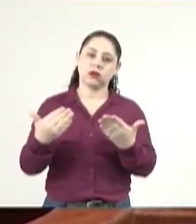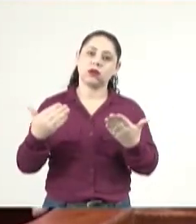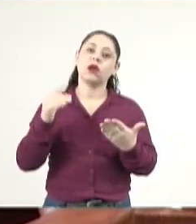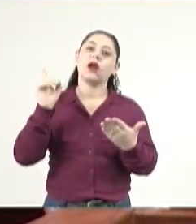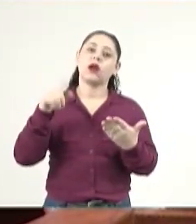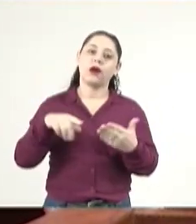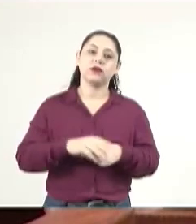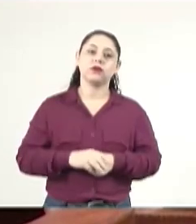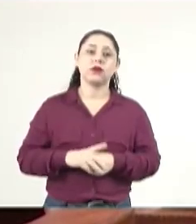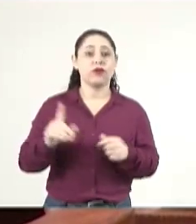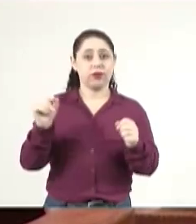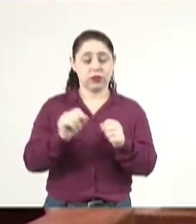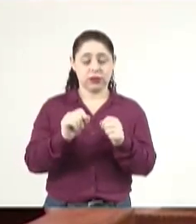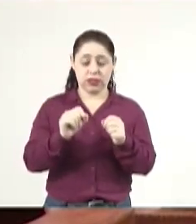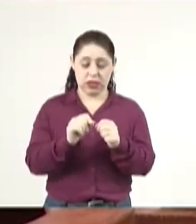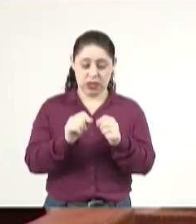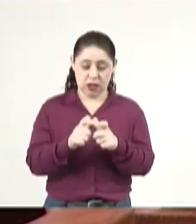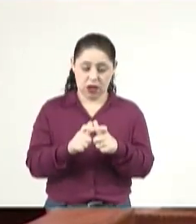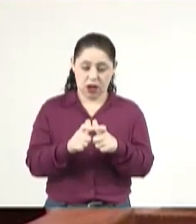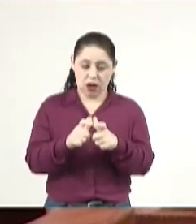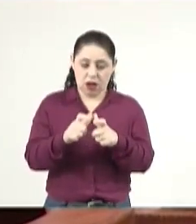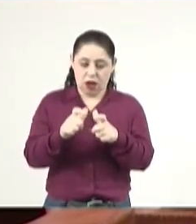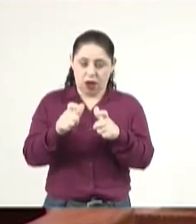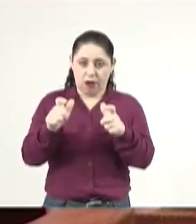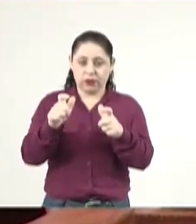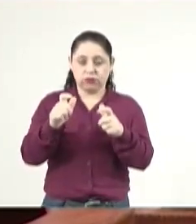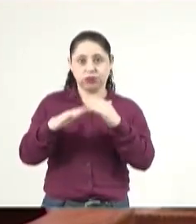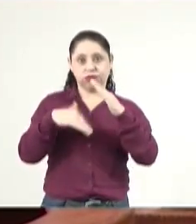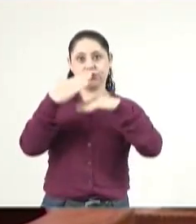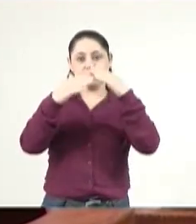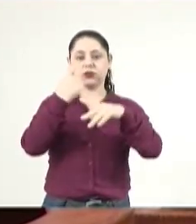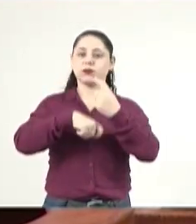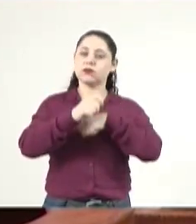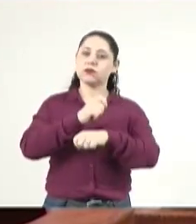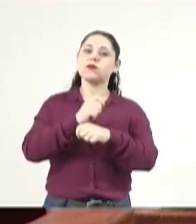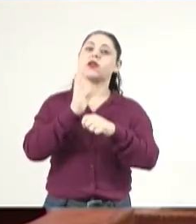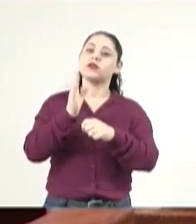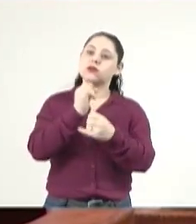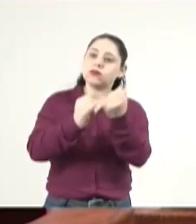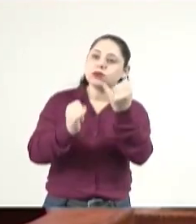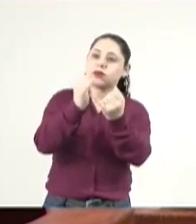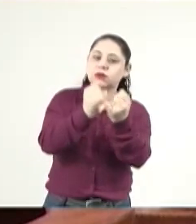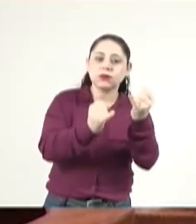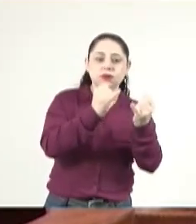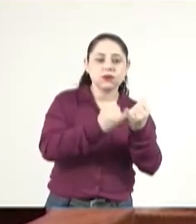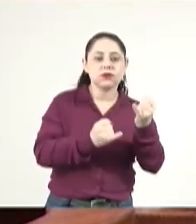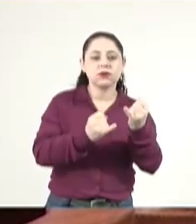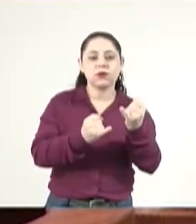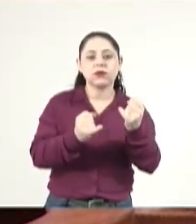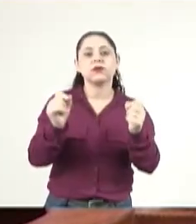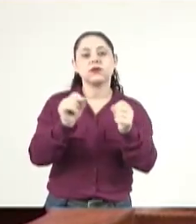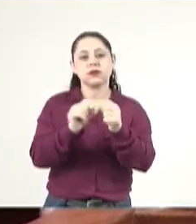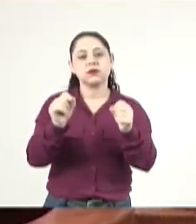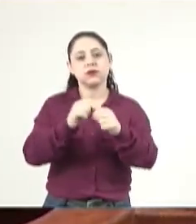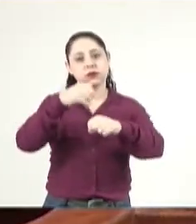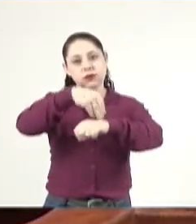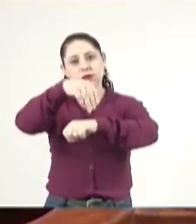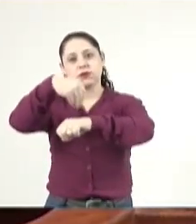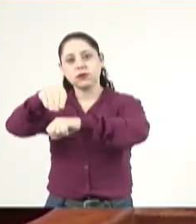braquiária. Então, a região foi aberta, a década de 70, principalmente na segunda metade,